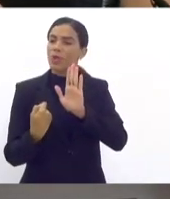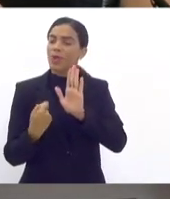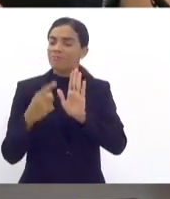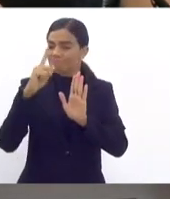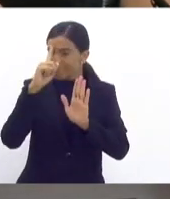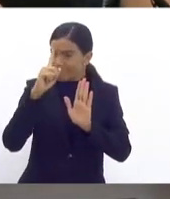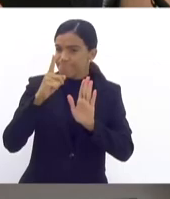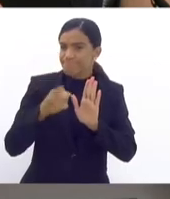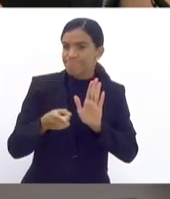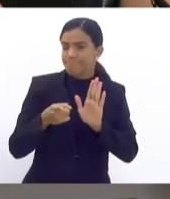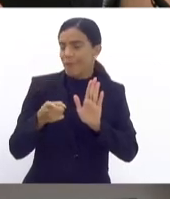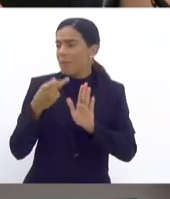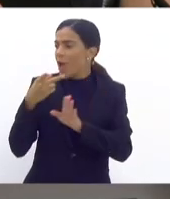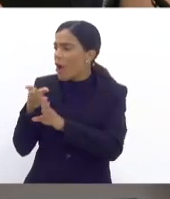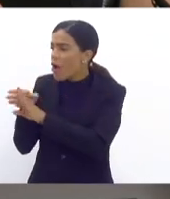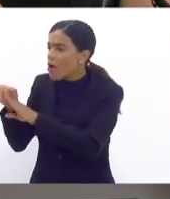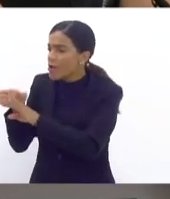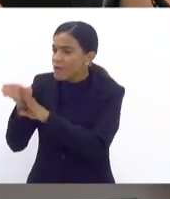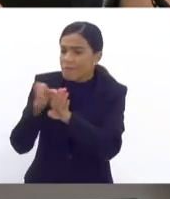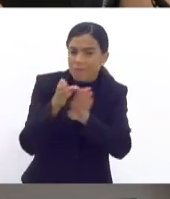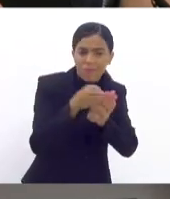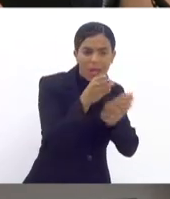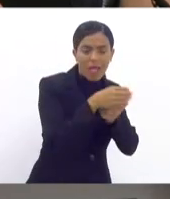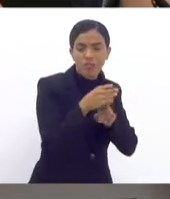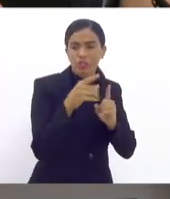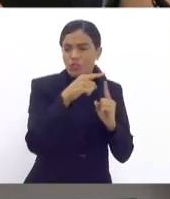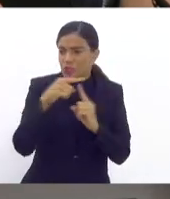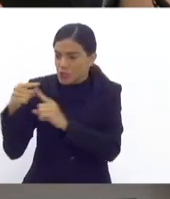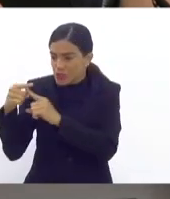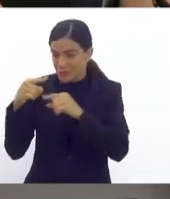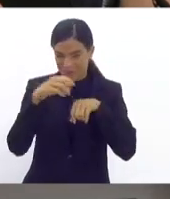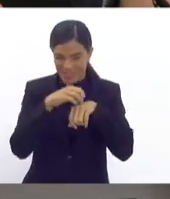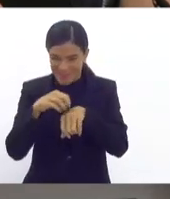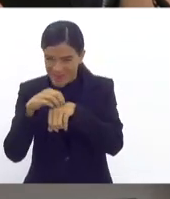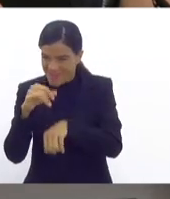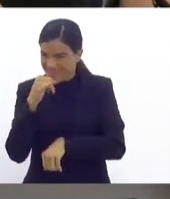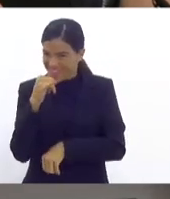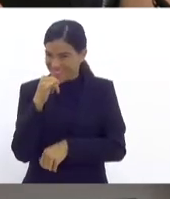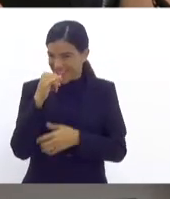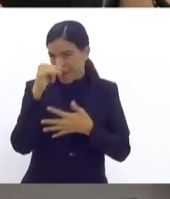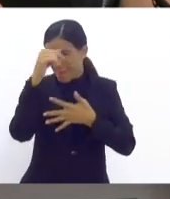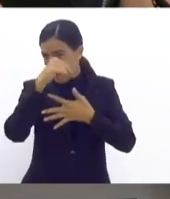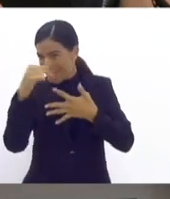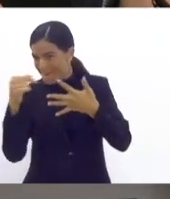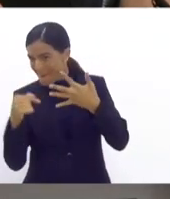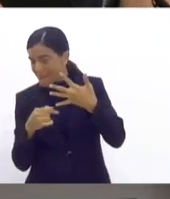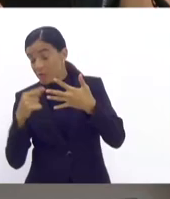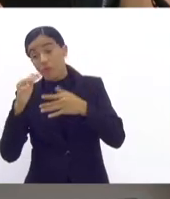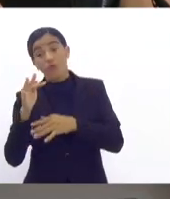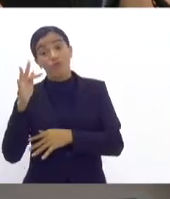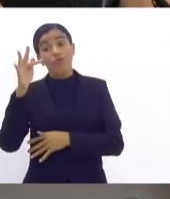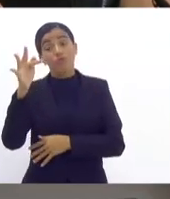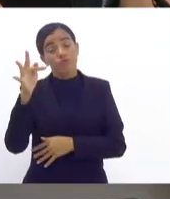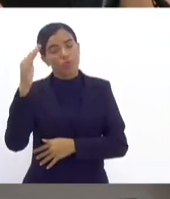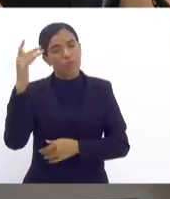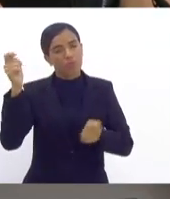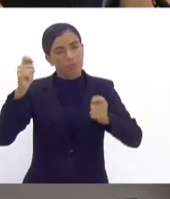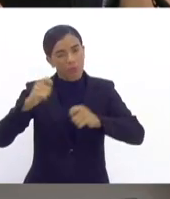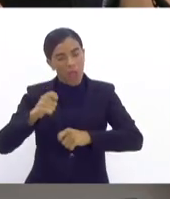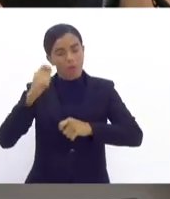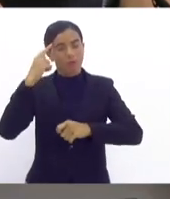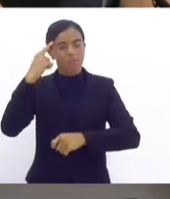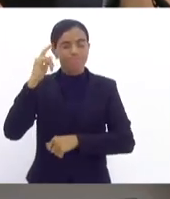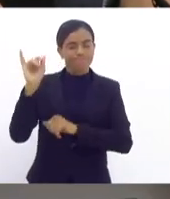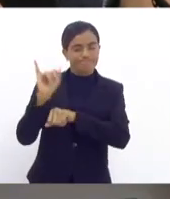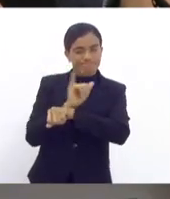no projeto dela, para dizer o tipo de transporte, etc., etc. Então, isso seria uma coisa futura previsível, para o ano seguinte,